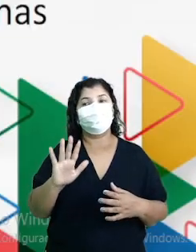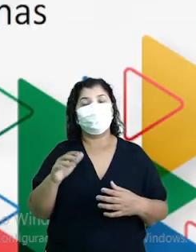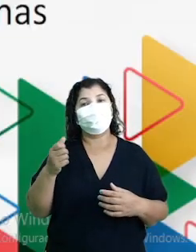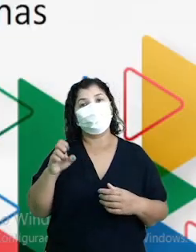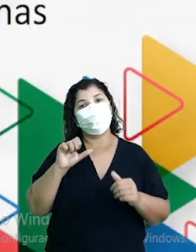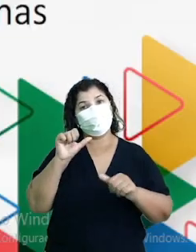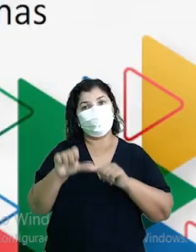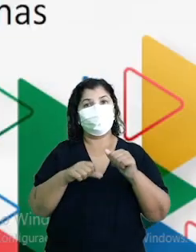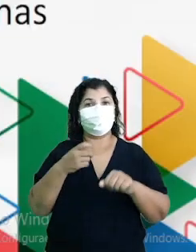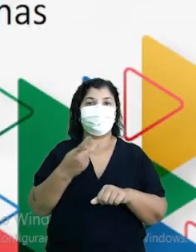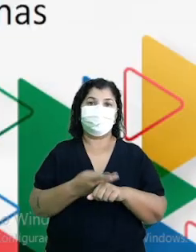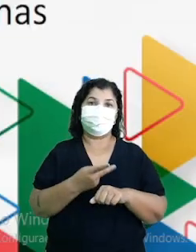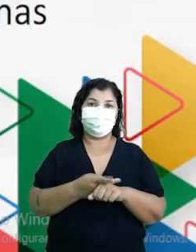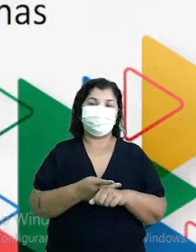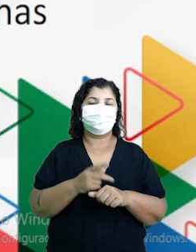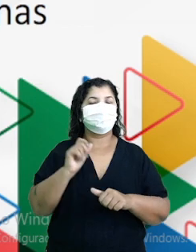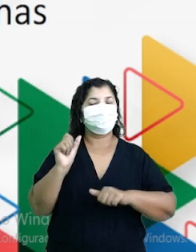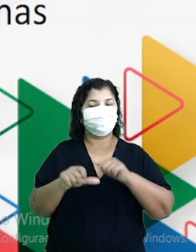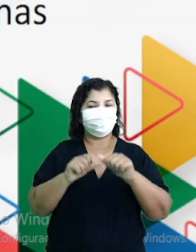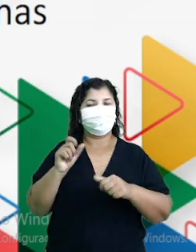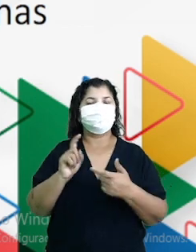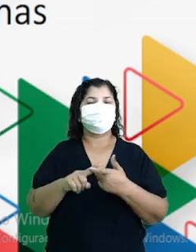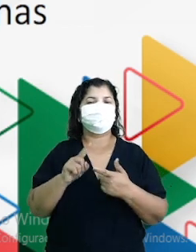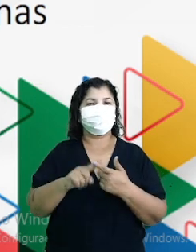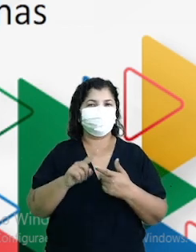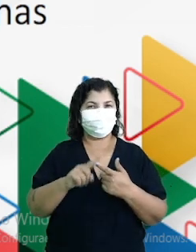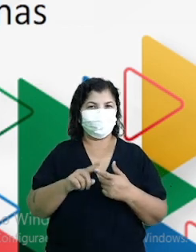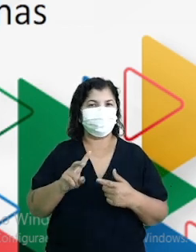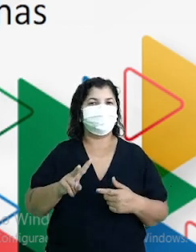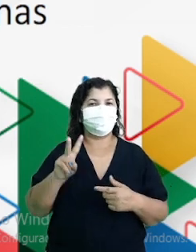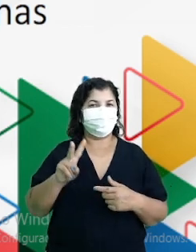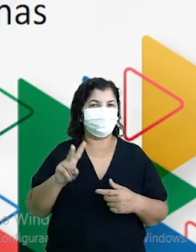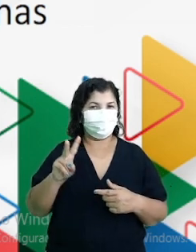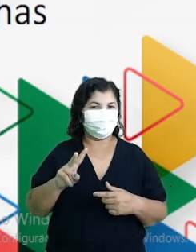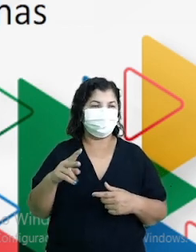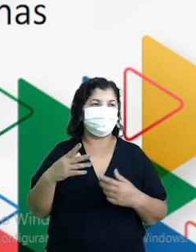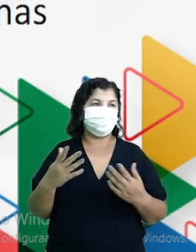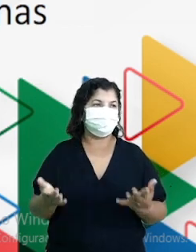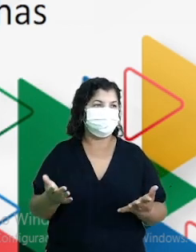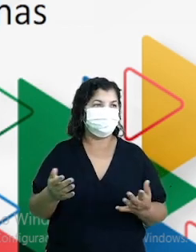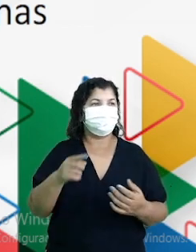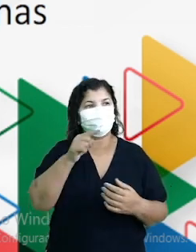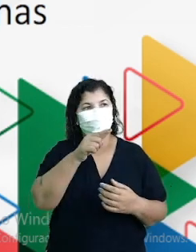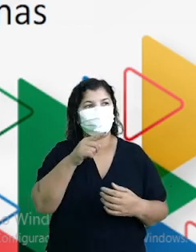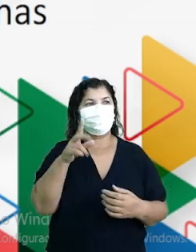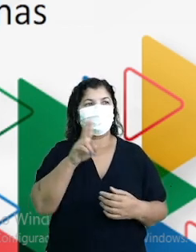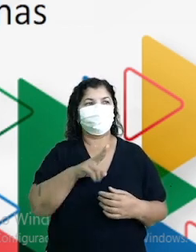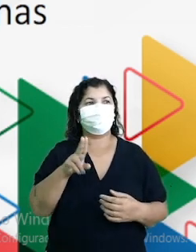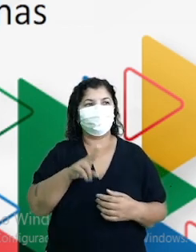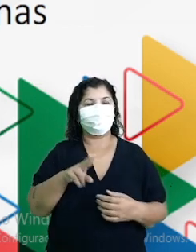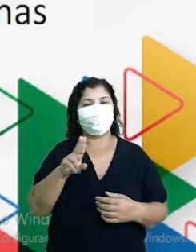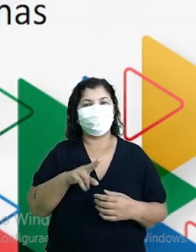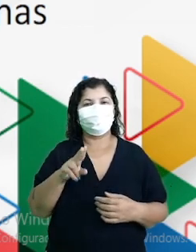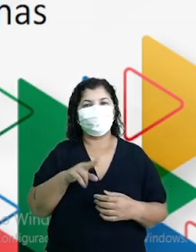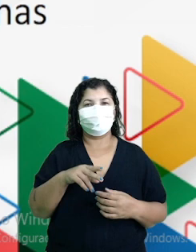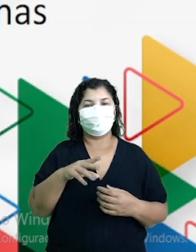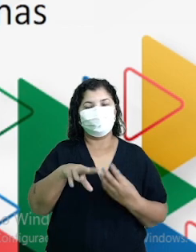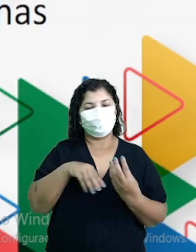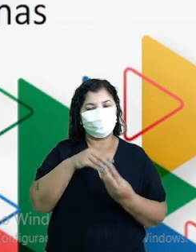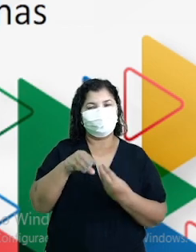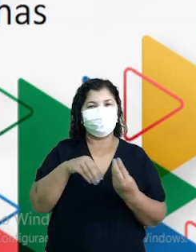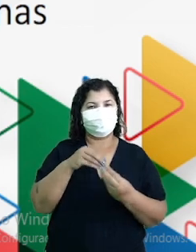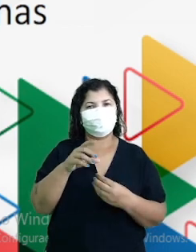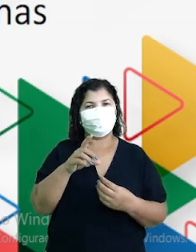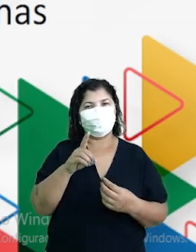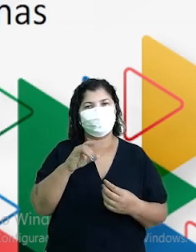nosso exemplo aqui, de 1,5 volts, não é cobre e zinco que se usa. A gente usa uma mistura de dióxido de